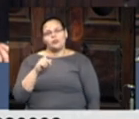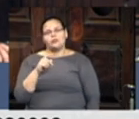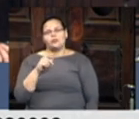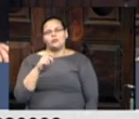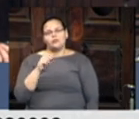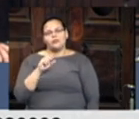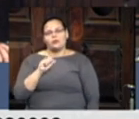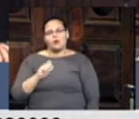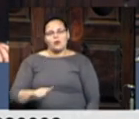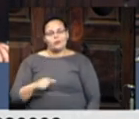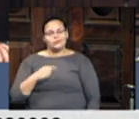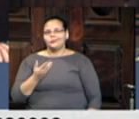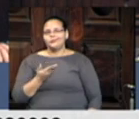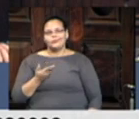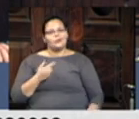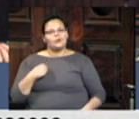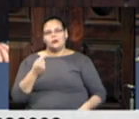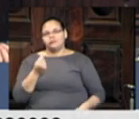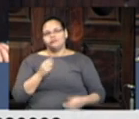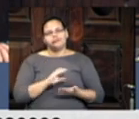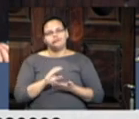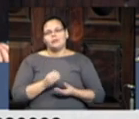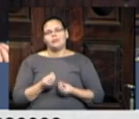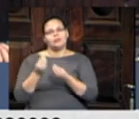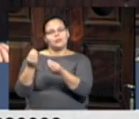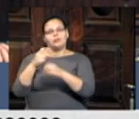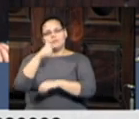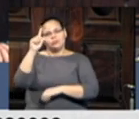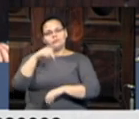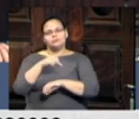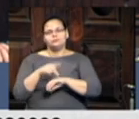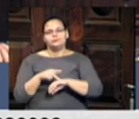nós estamos entregando para o capital estrangeiro.